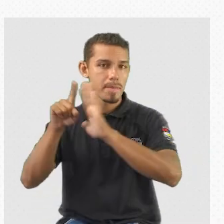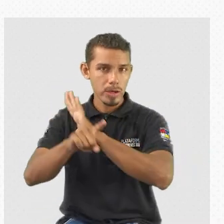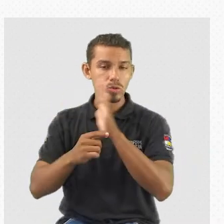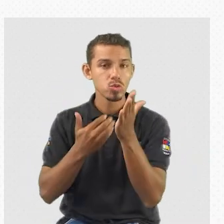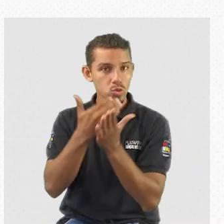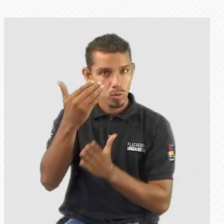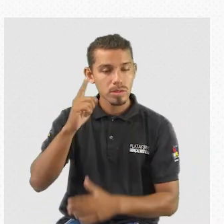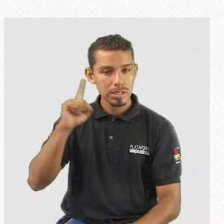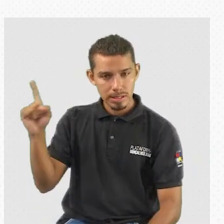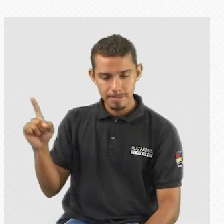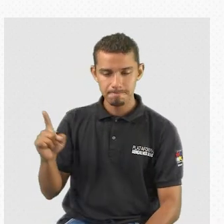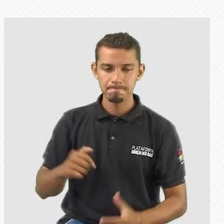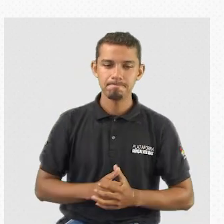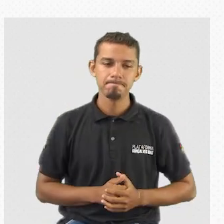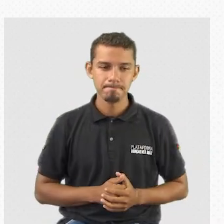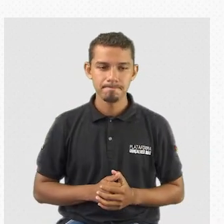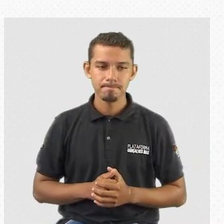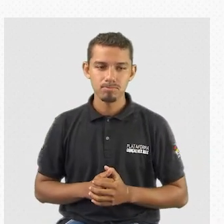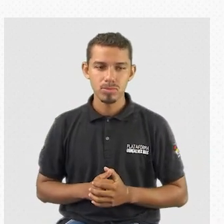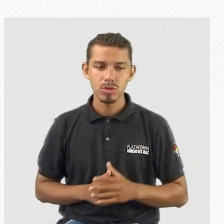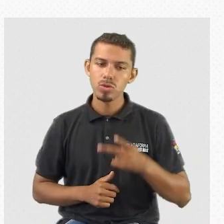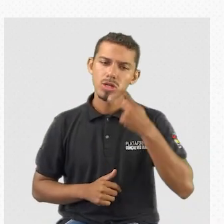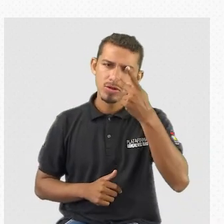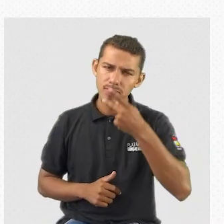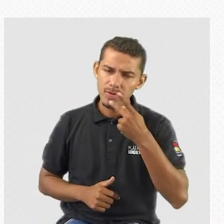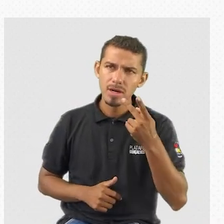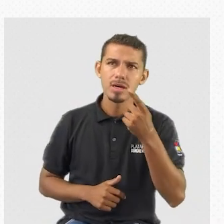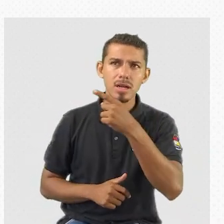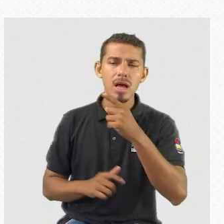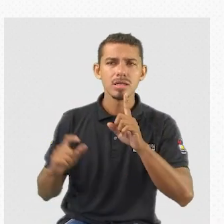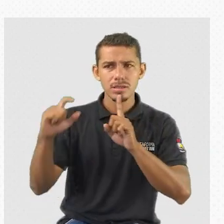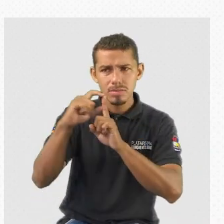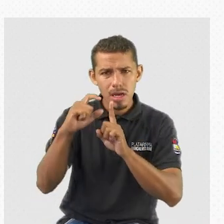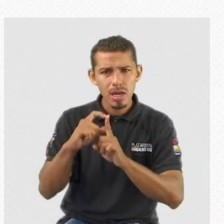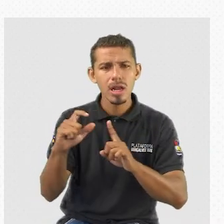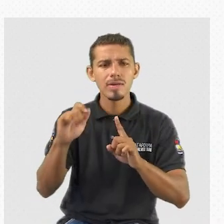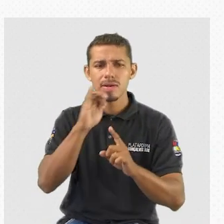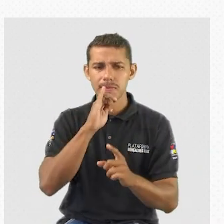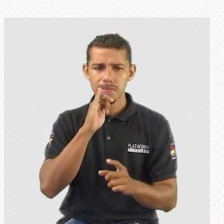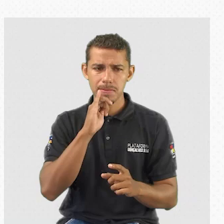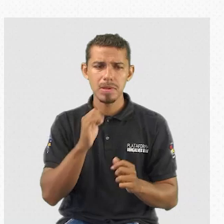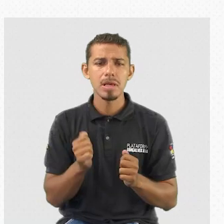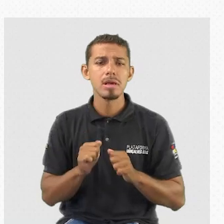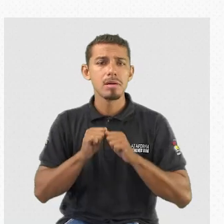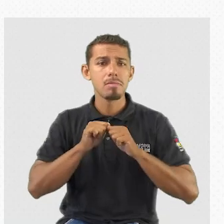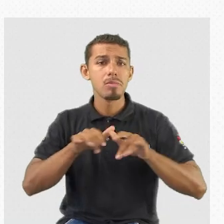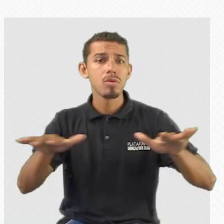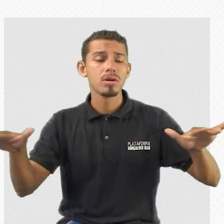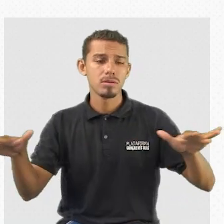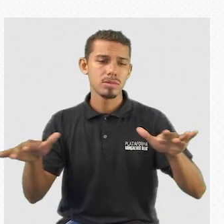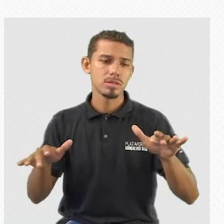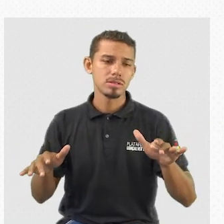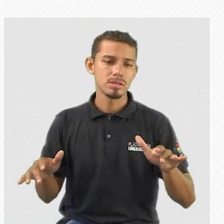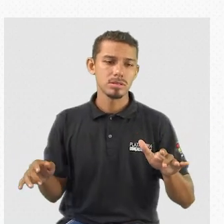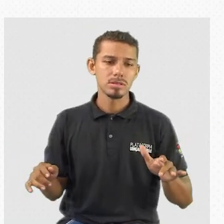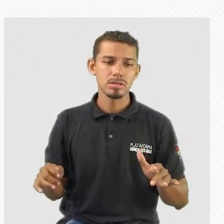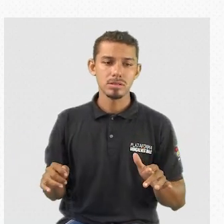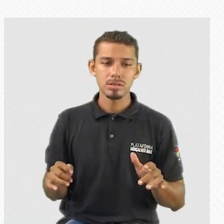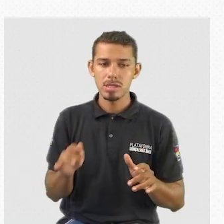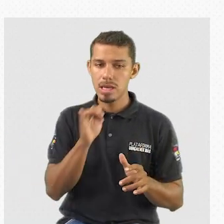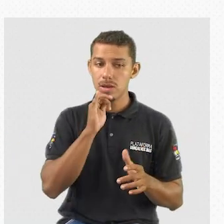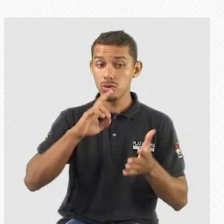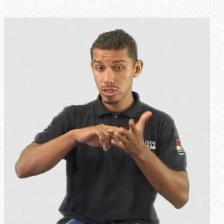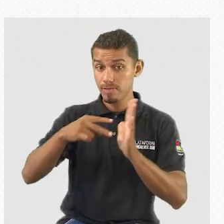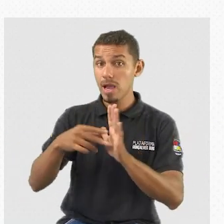fiz lá no comecinho, né? Quando a gente fala, as palavras que a gente proclama, digamos assim, elas saem com